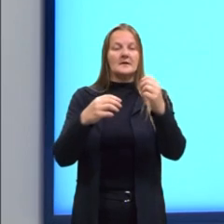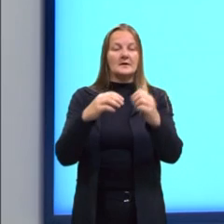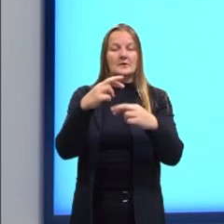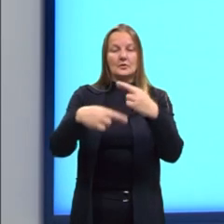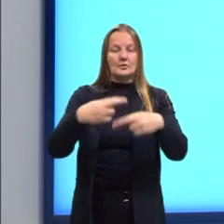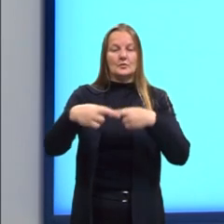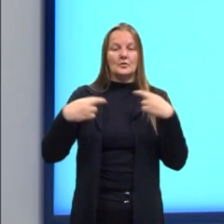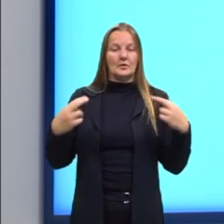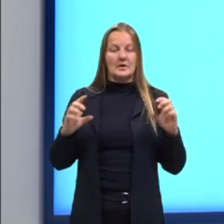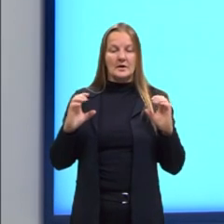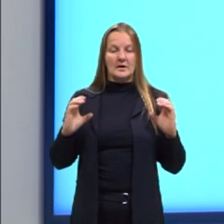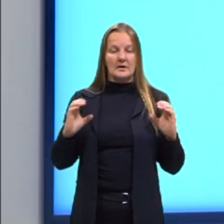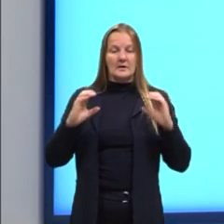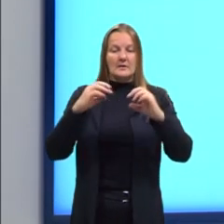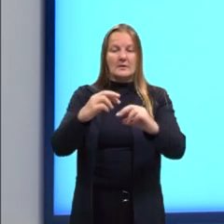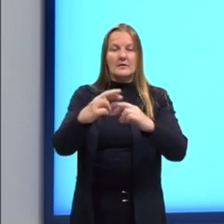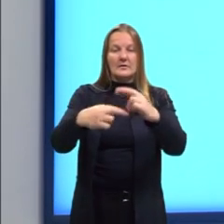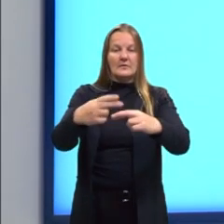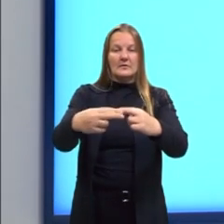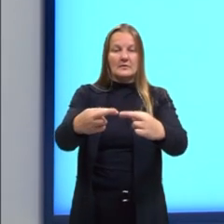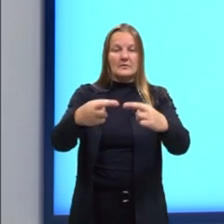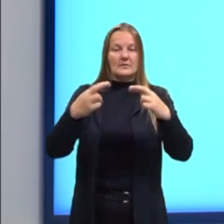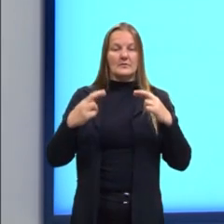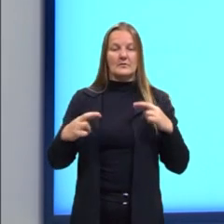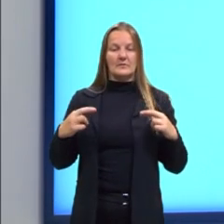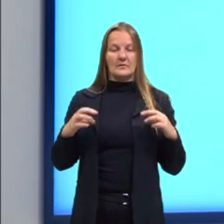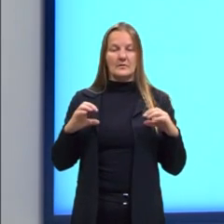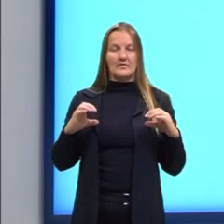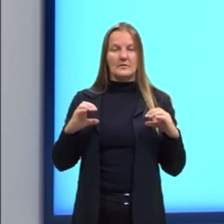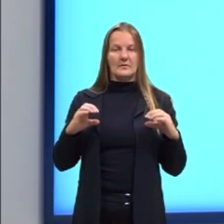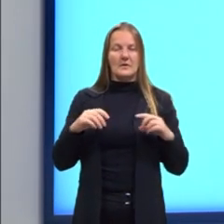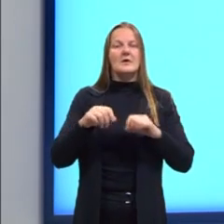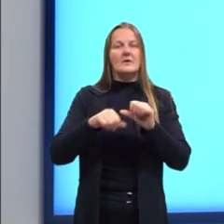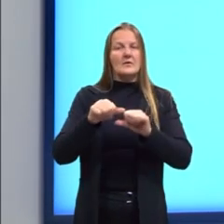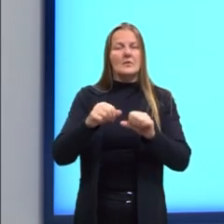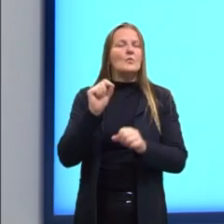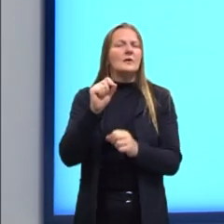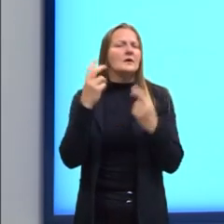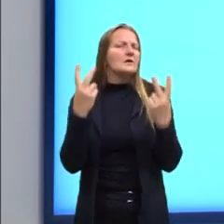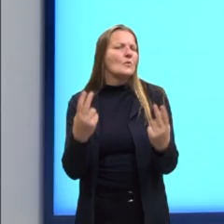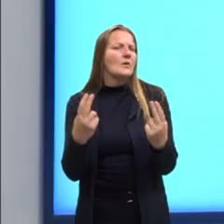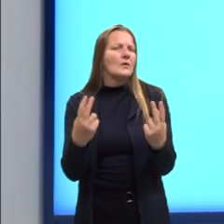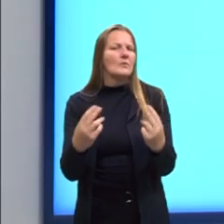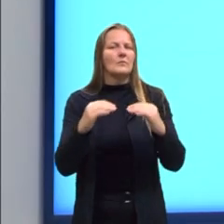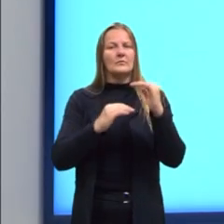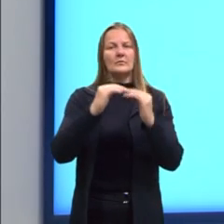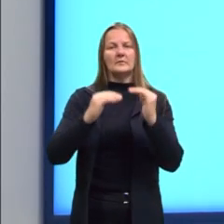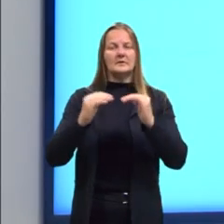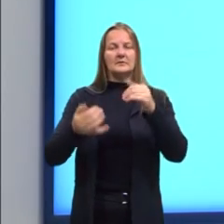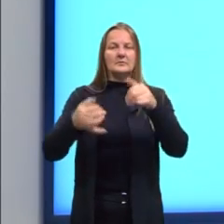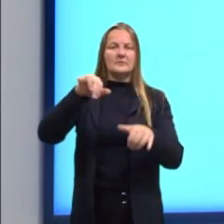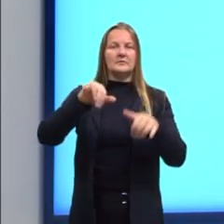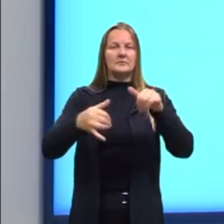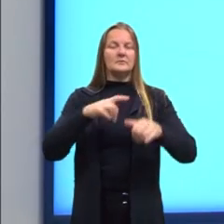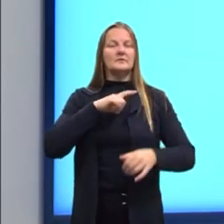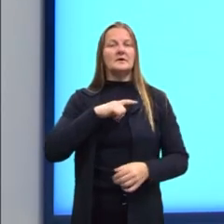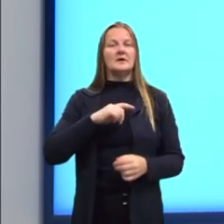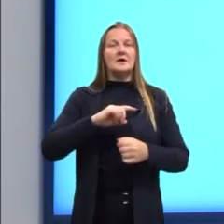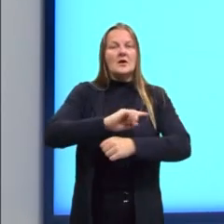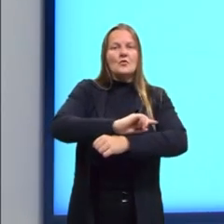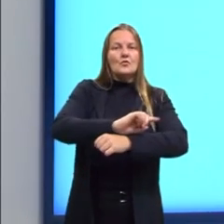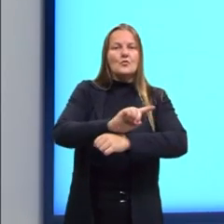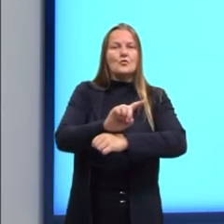b Ah tá e o que que elas vão tem em comum né o que que vai ocorrer na equilíbrio eu vou ter a